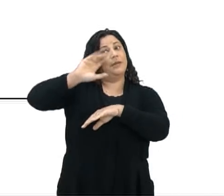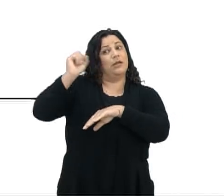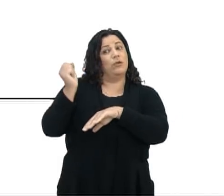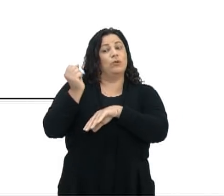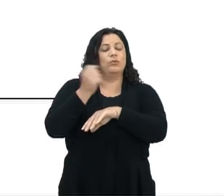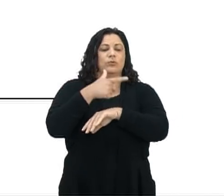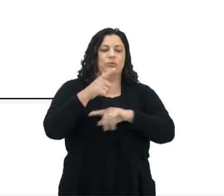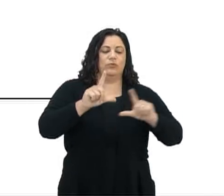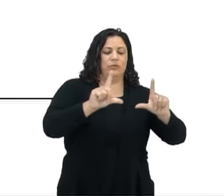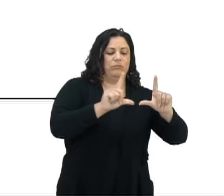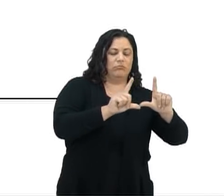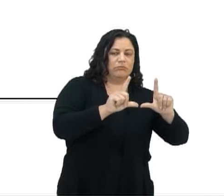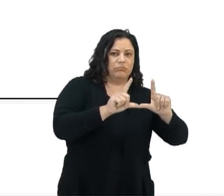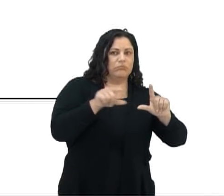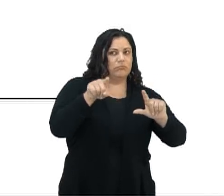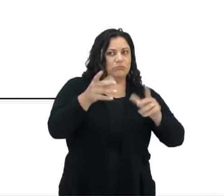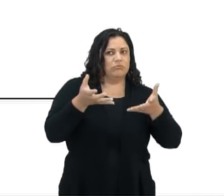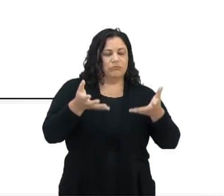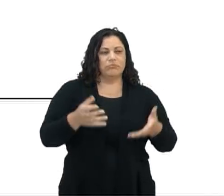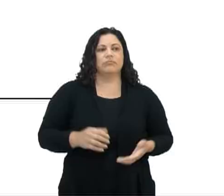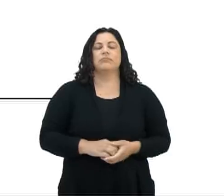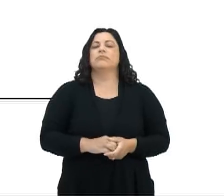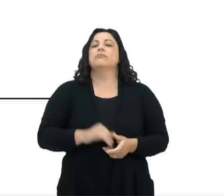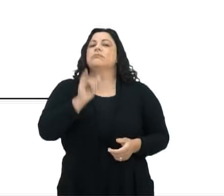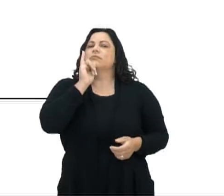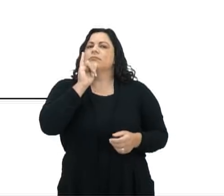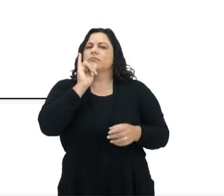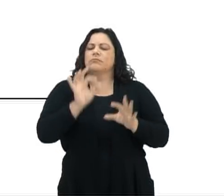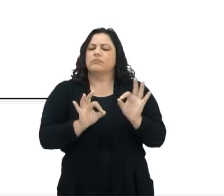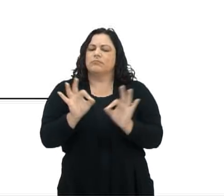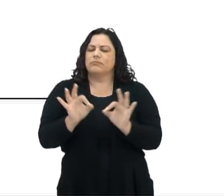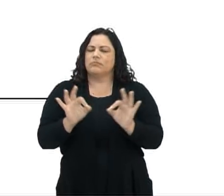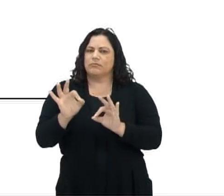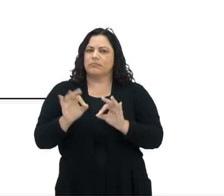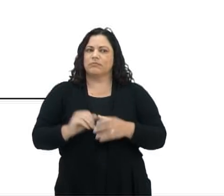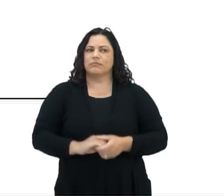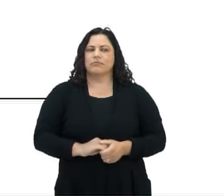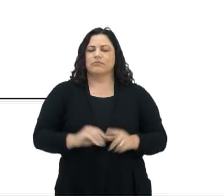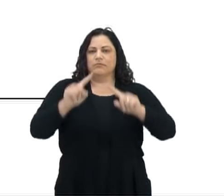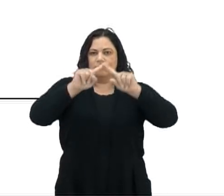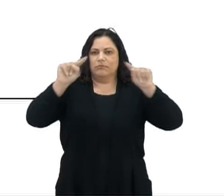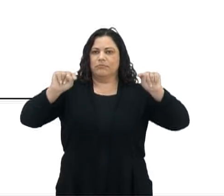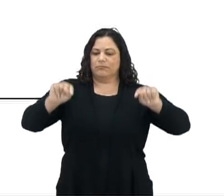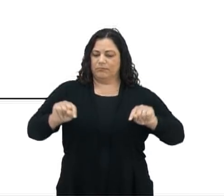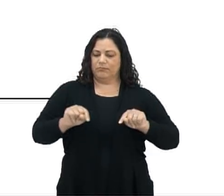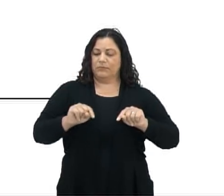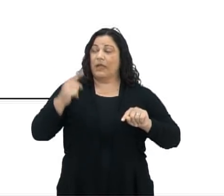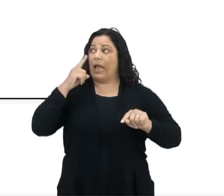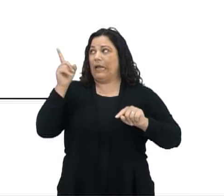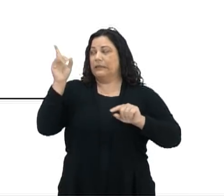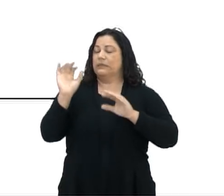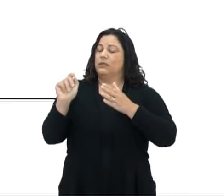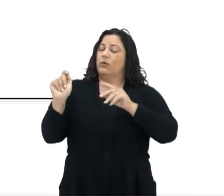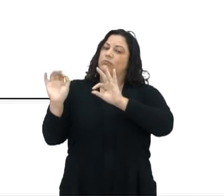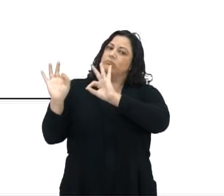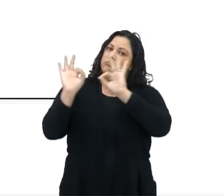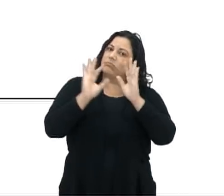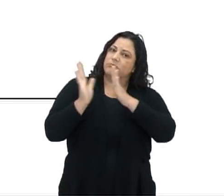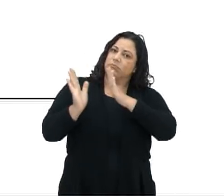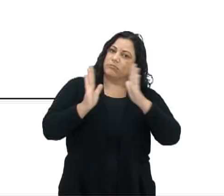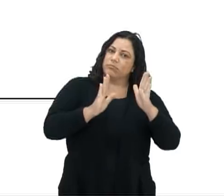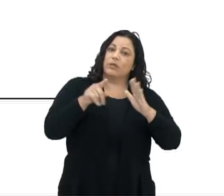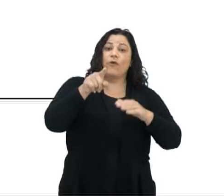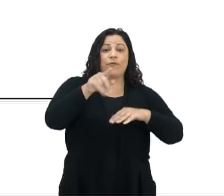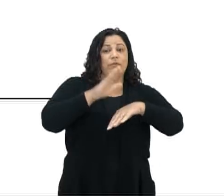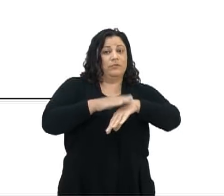começo o exemplo fazendo o seguinte. Vou marcar aqui no quadro, e você vai marcar no seu caderno, uma reta